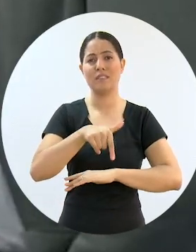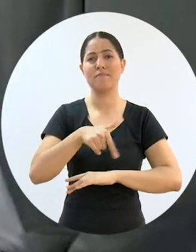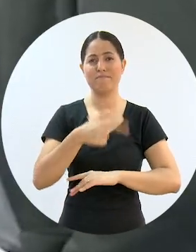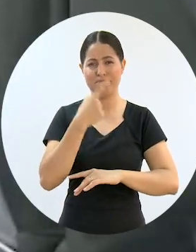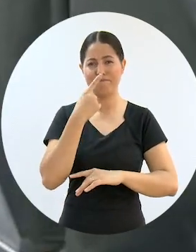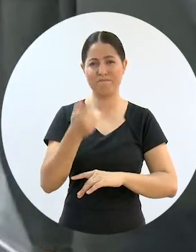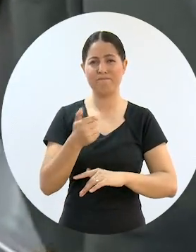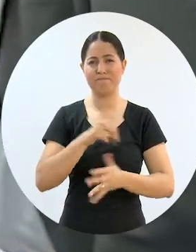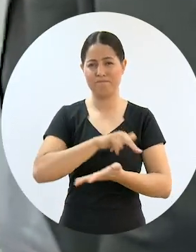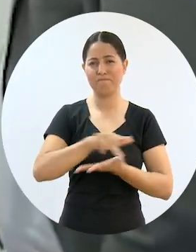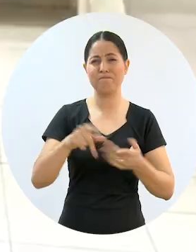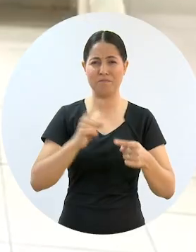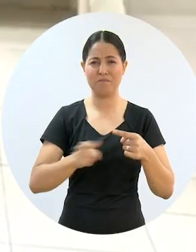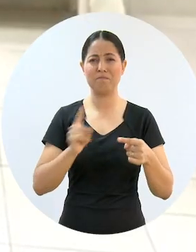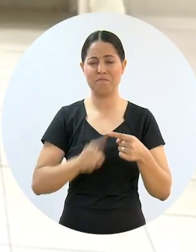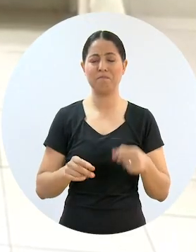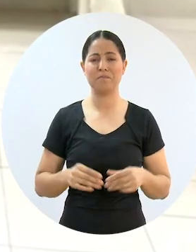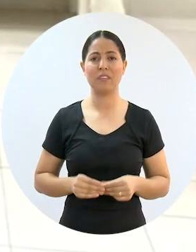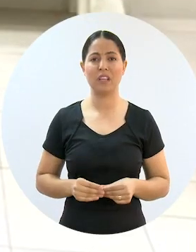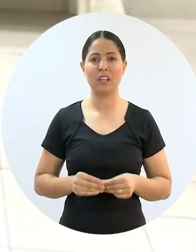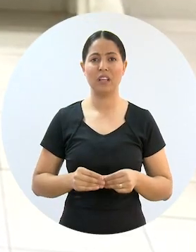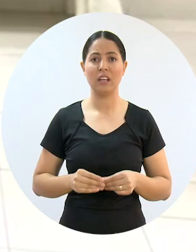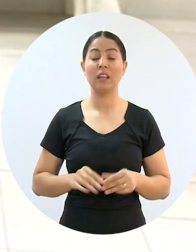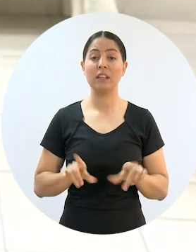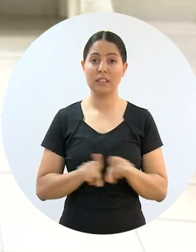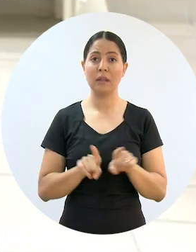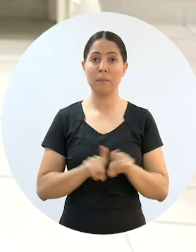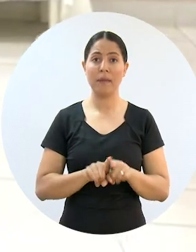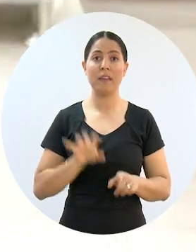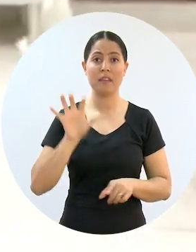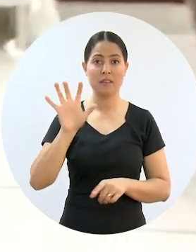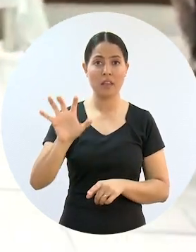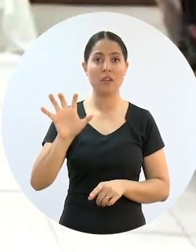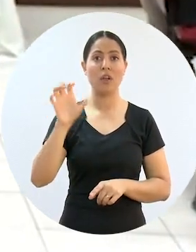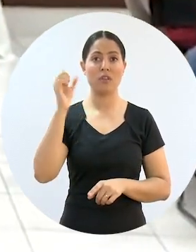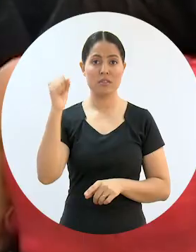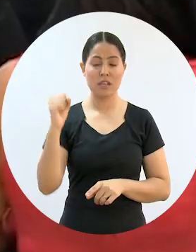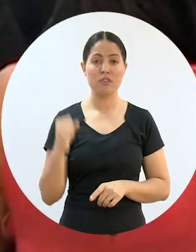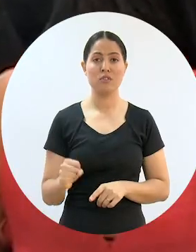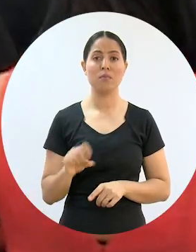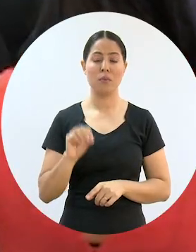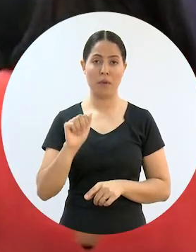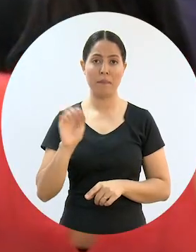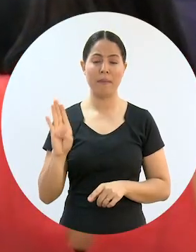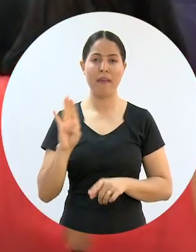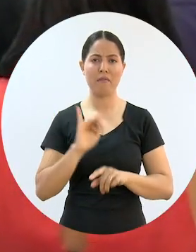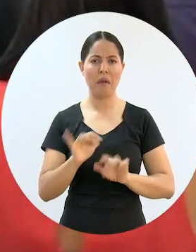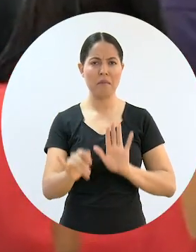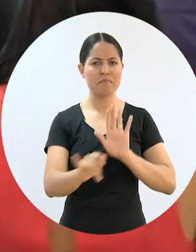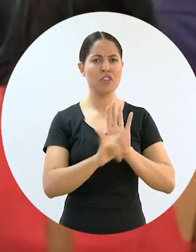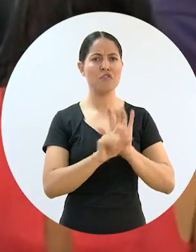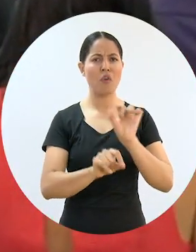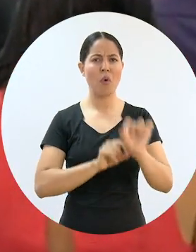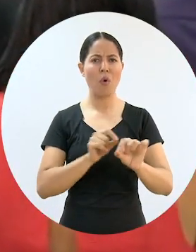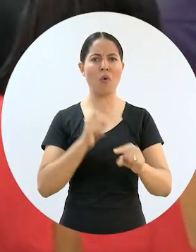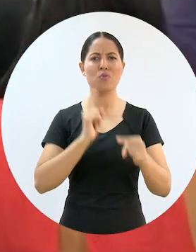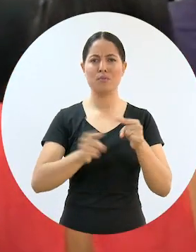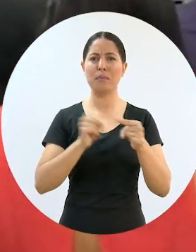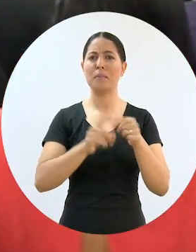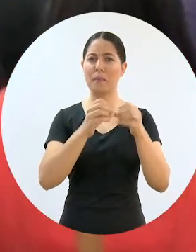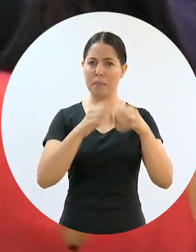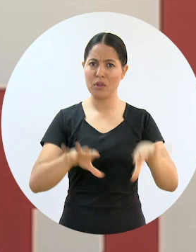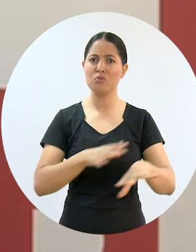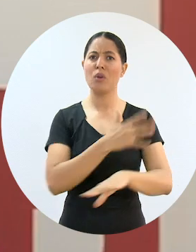está nitidamente contaminado. A seccional sergipana foi a primeira a realizar a audiência pública para identificar os